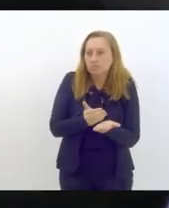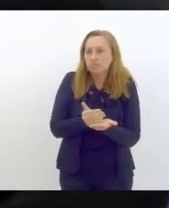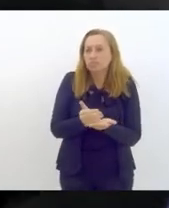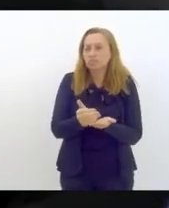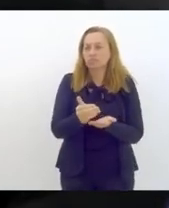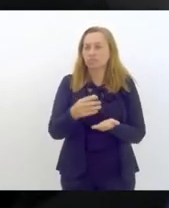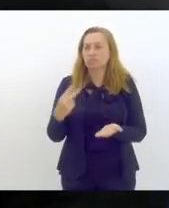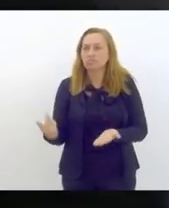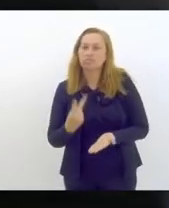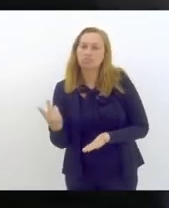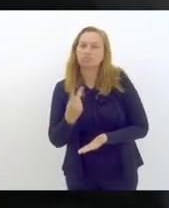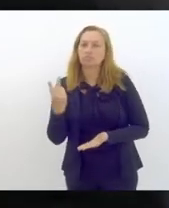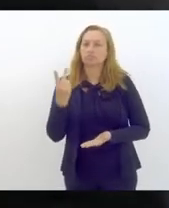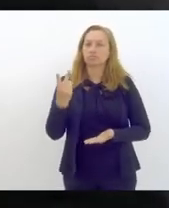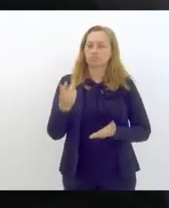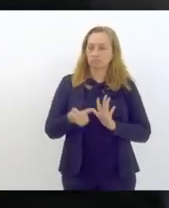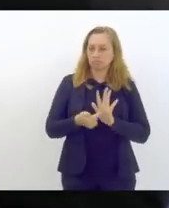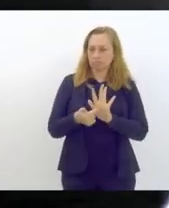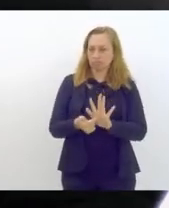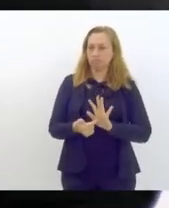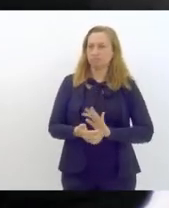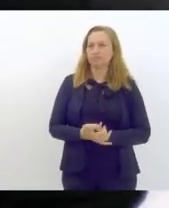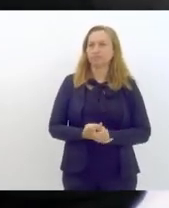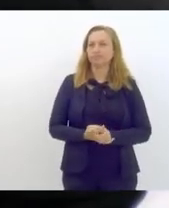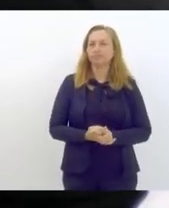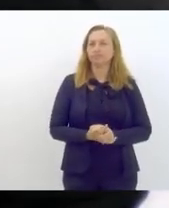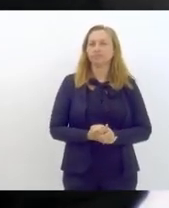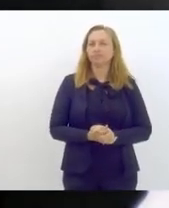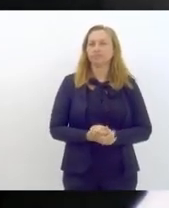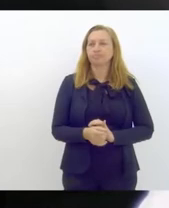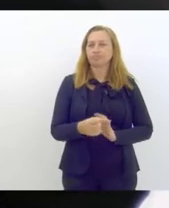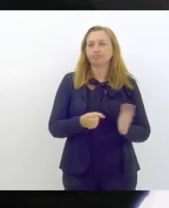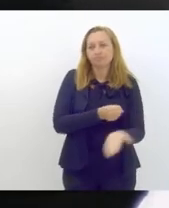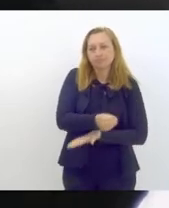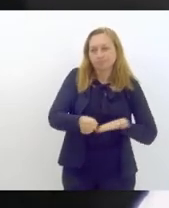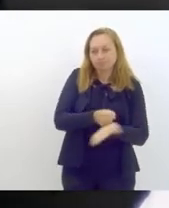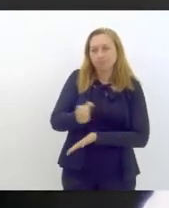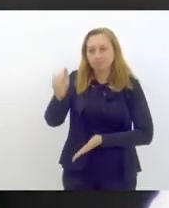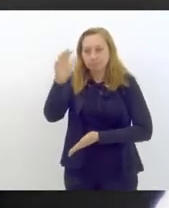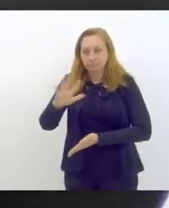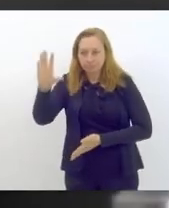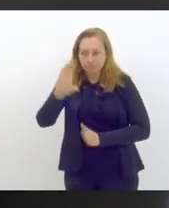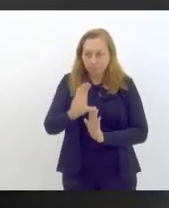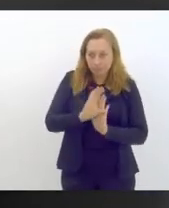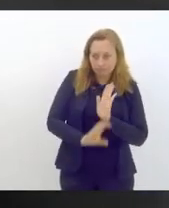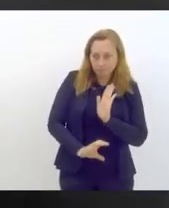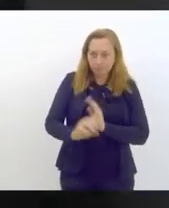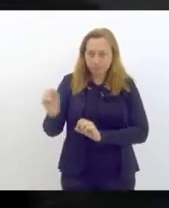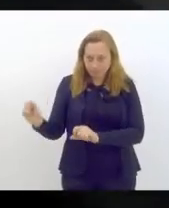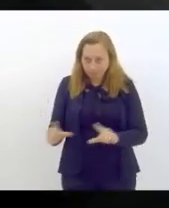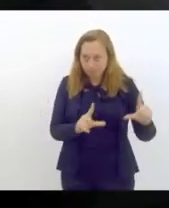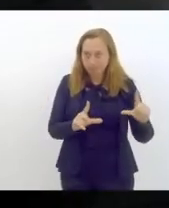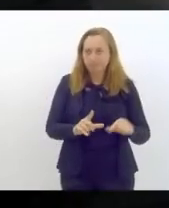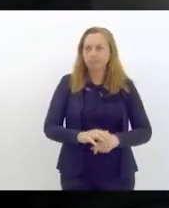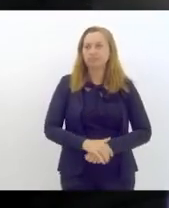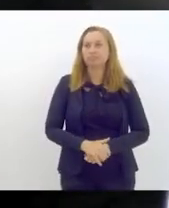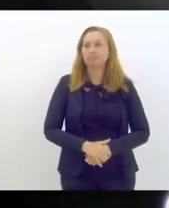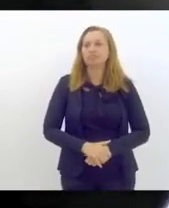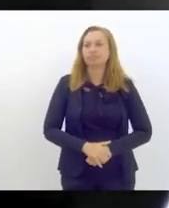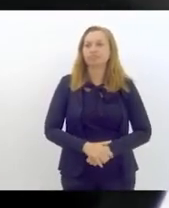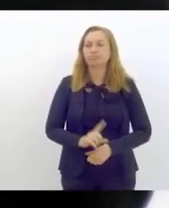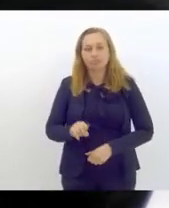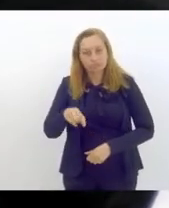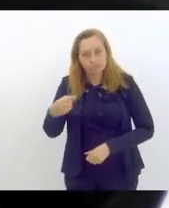sendo, que estão em voga na nossa base nacional como curricular atualmente. Pode passar.